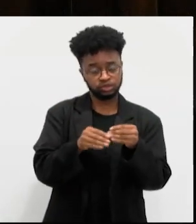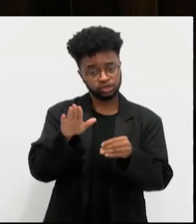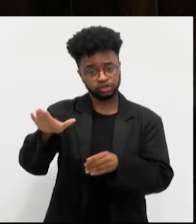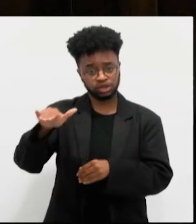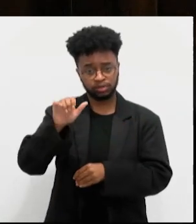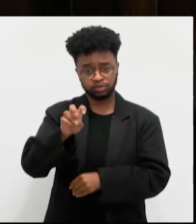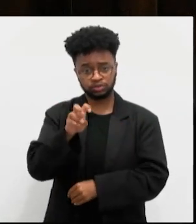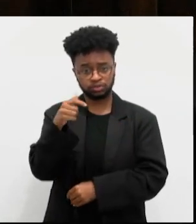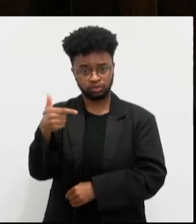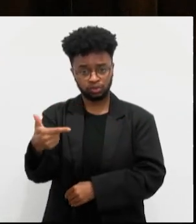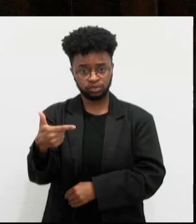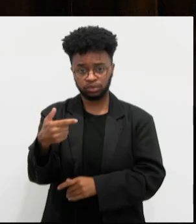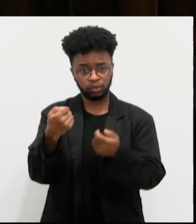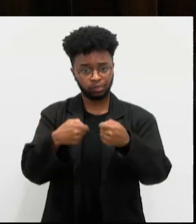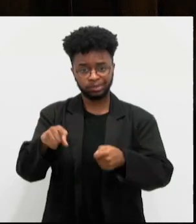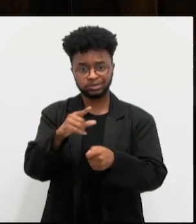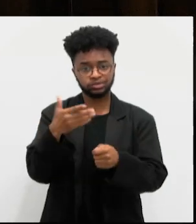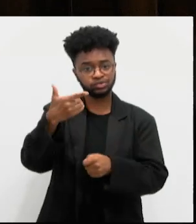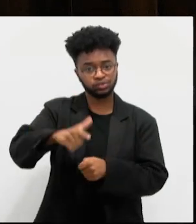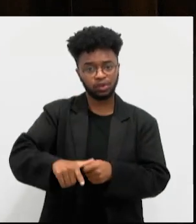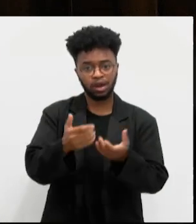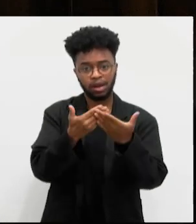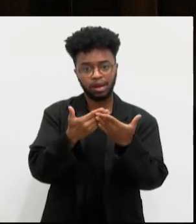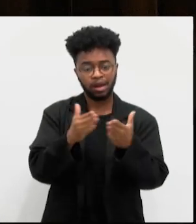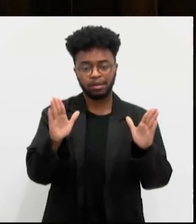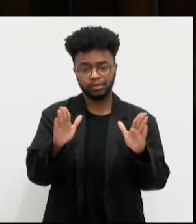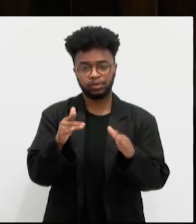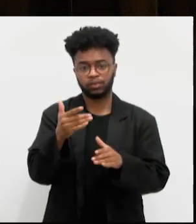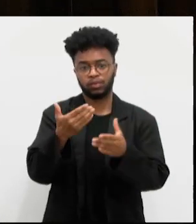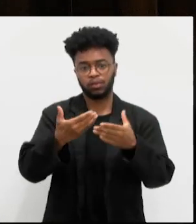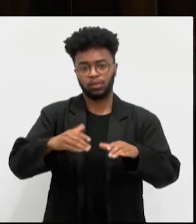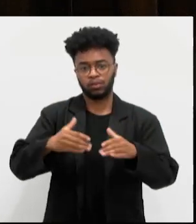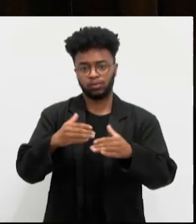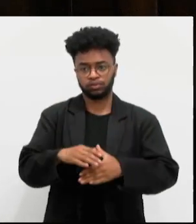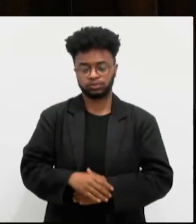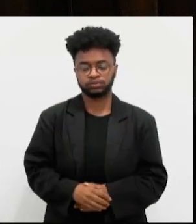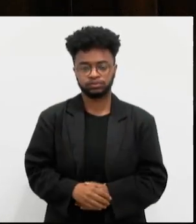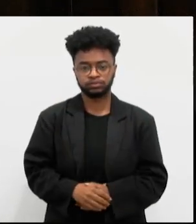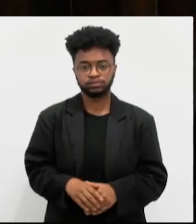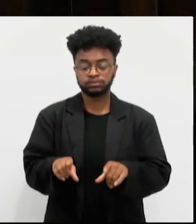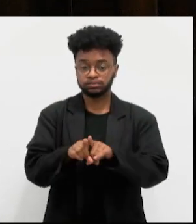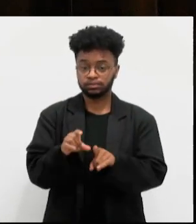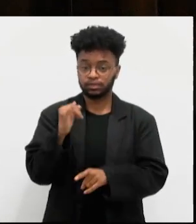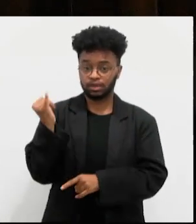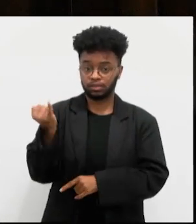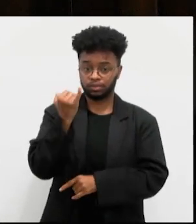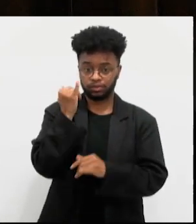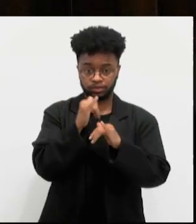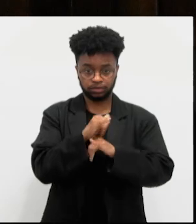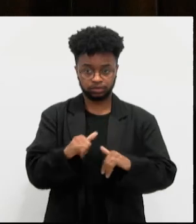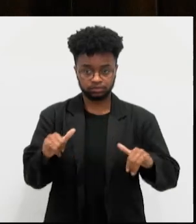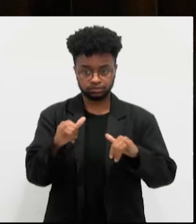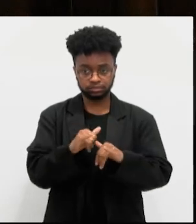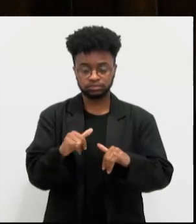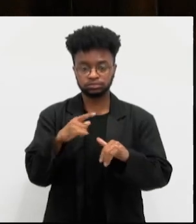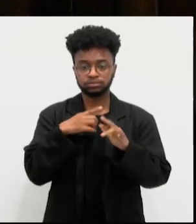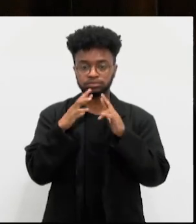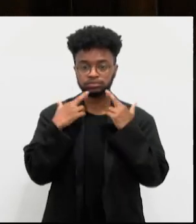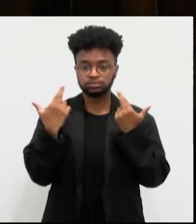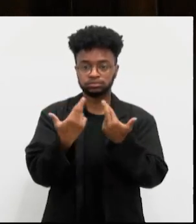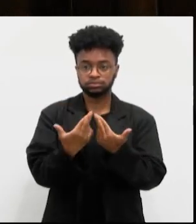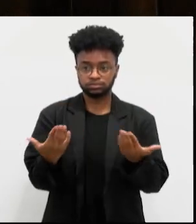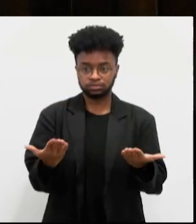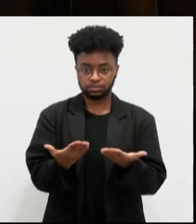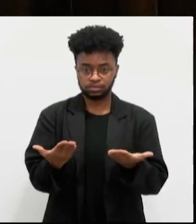52, em vez de abrir novo concurso público. Vale ressaltar, senhor presidente, tivemos reunião hoje